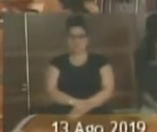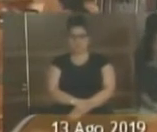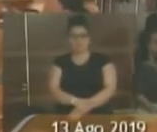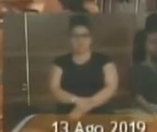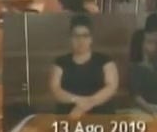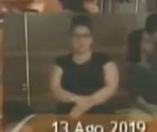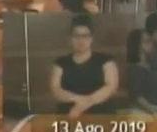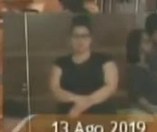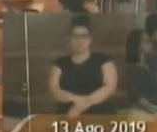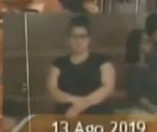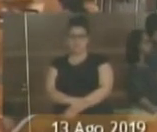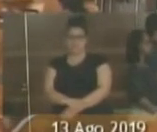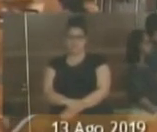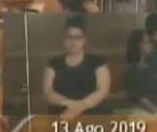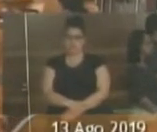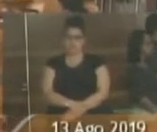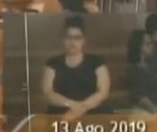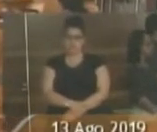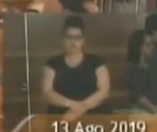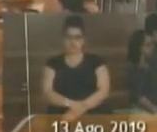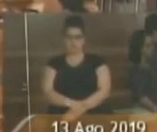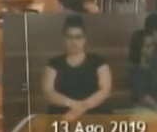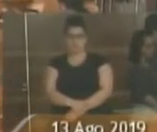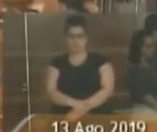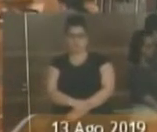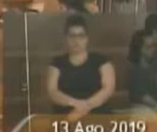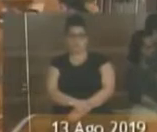Em discussão, não havendo oradores, votação aberta.